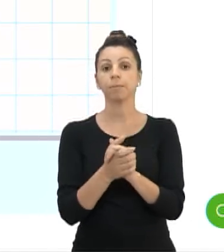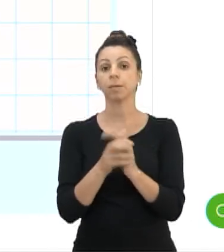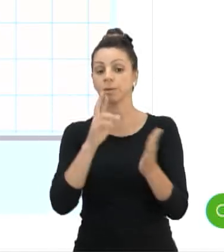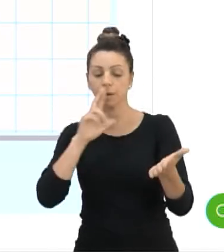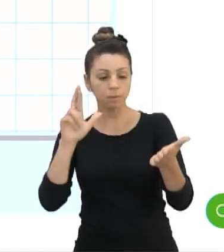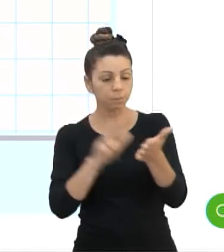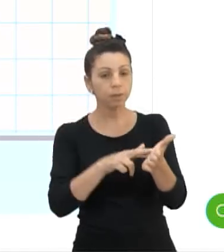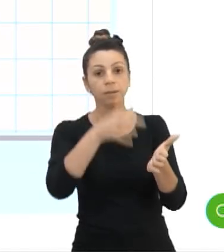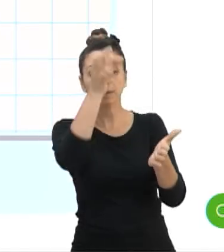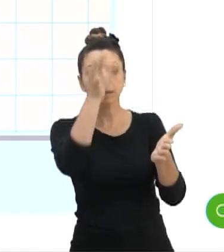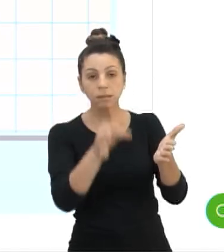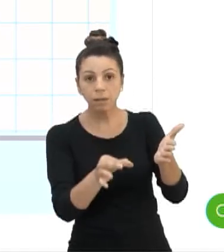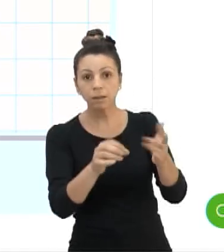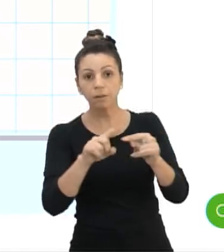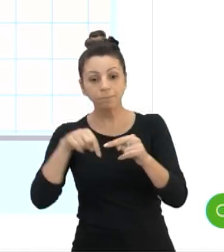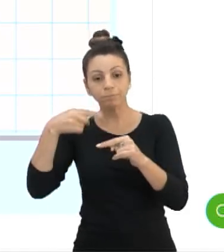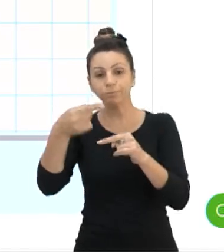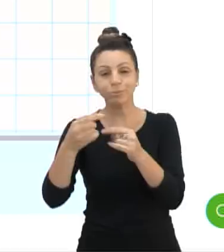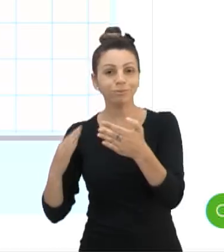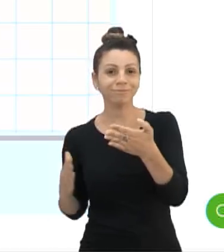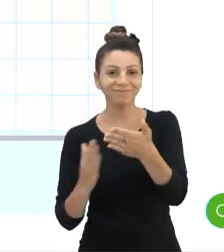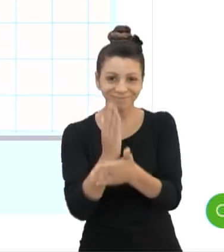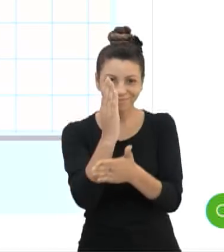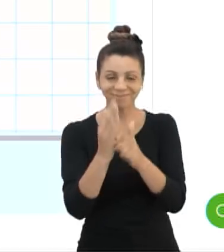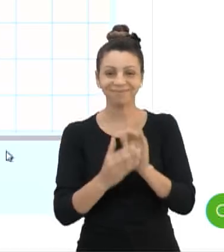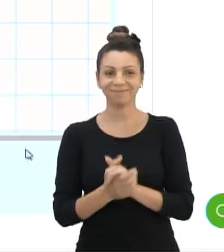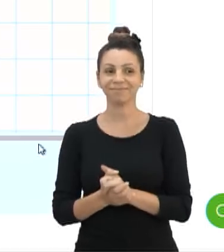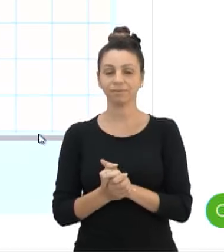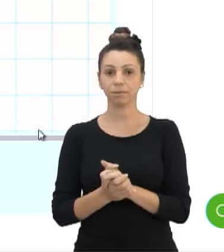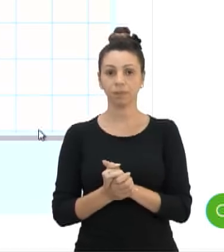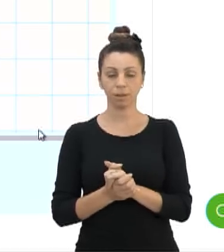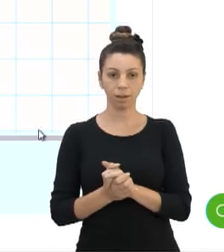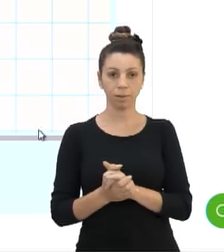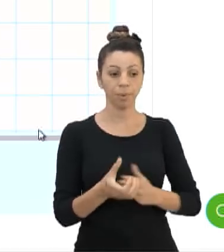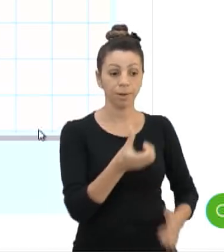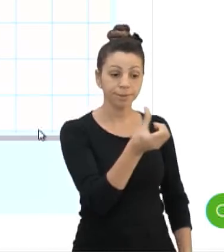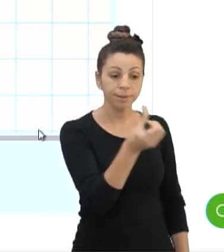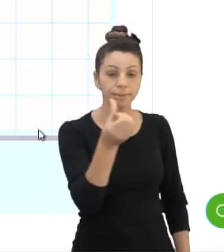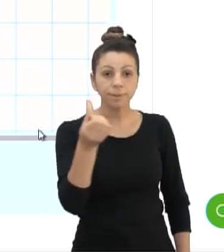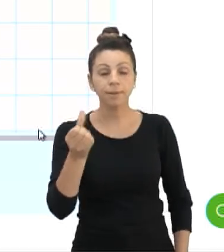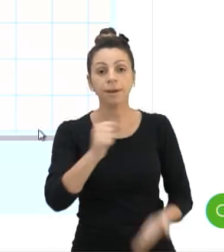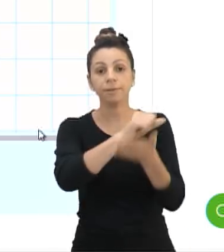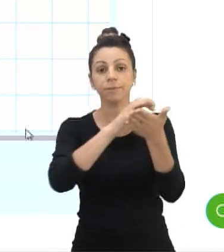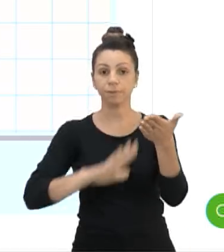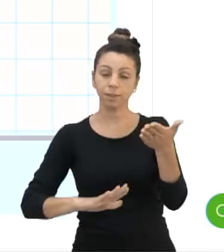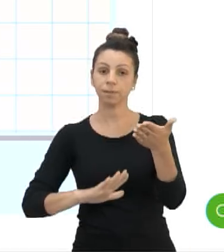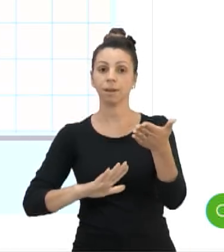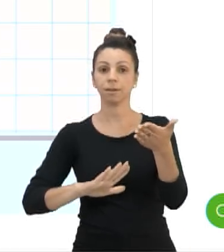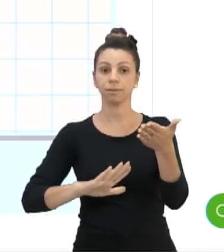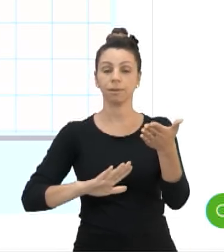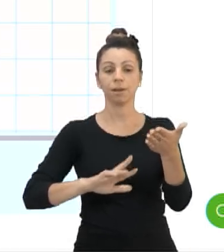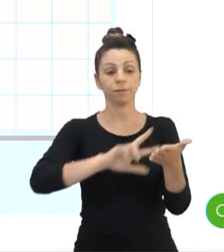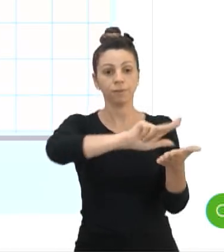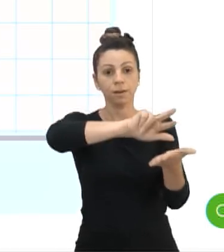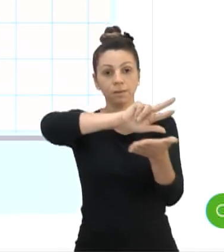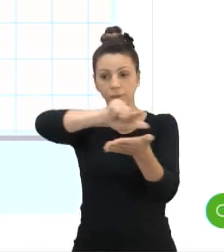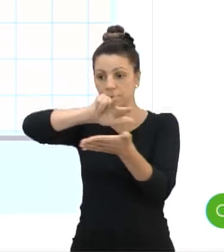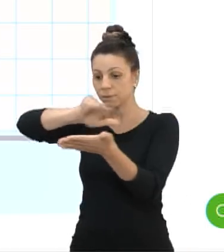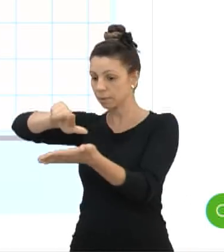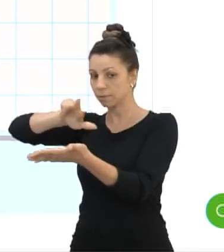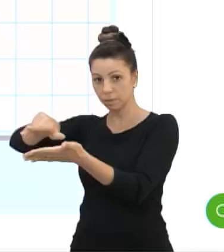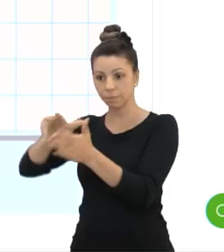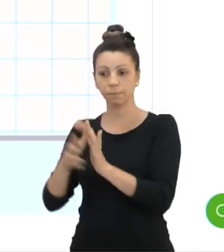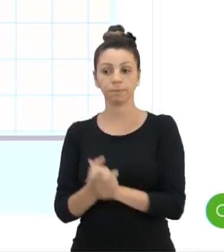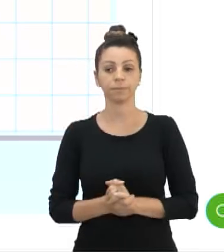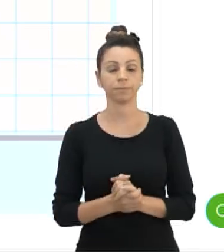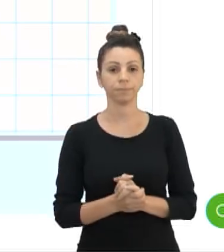para conseguir passar de fase aqui. Lembrando, são 6 exercícios e cada um é diferente do outro aqui. Então, nesse caso aqui,